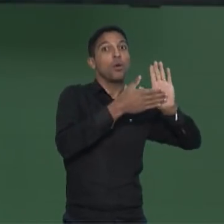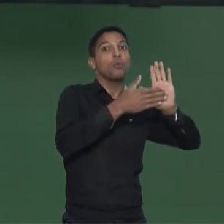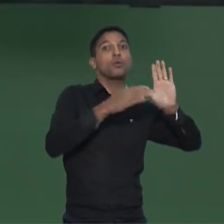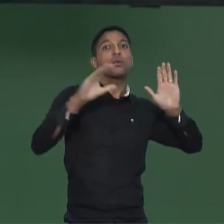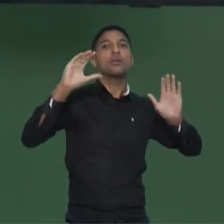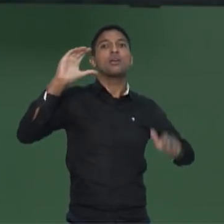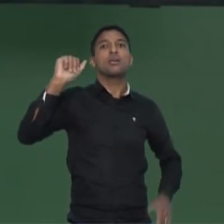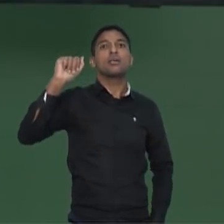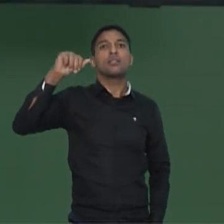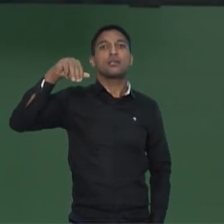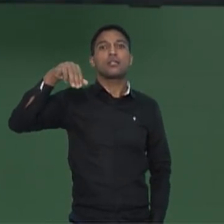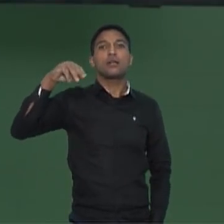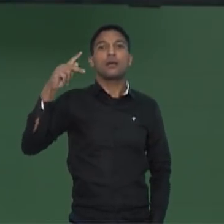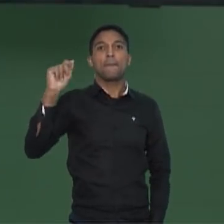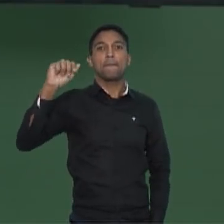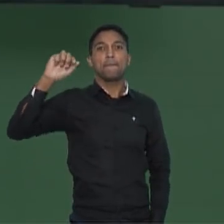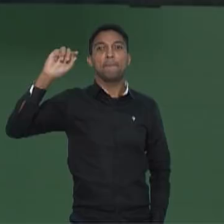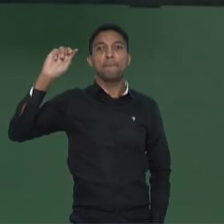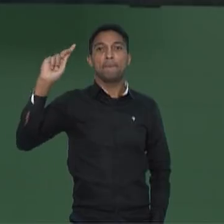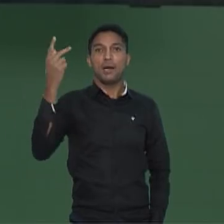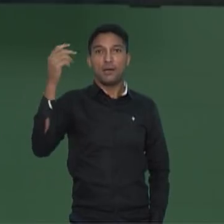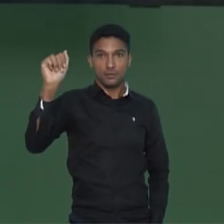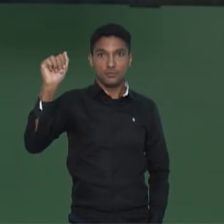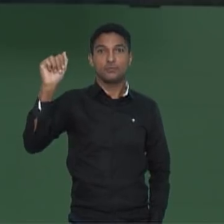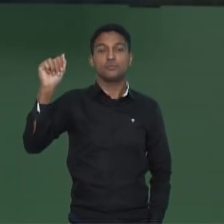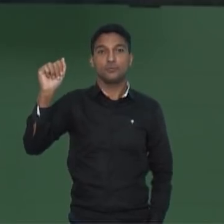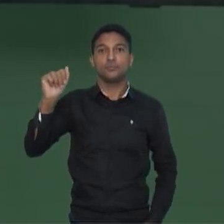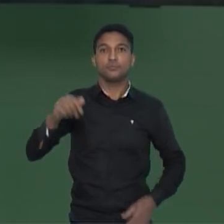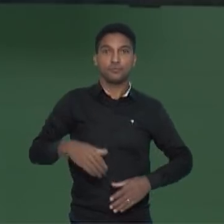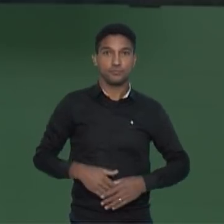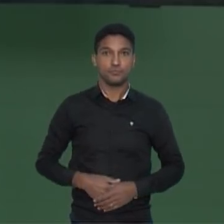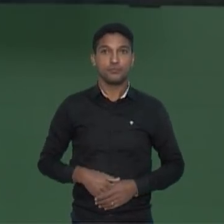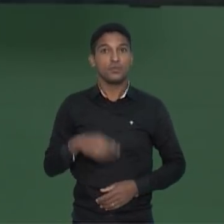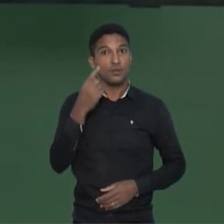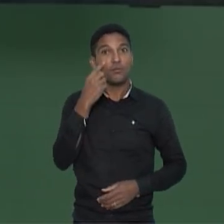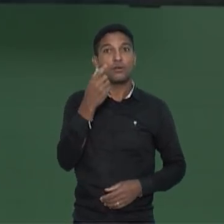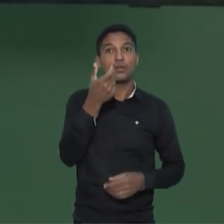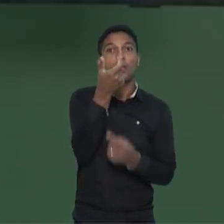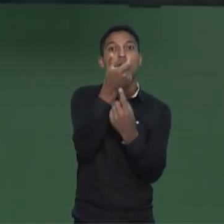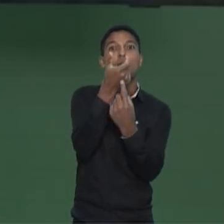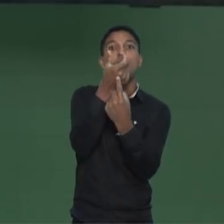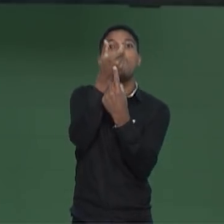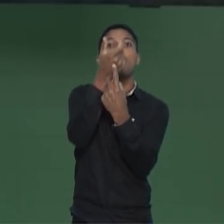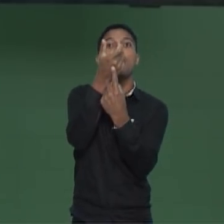de subordinação existente entre o termo regente e o regido.